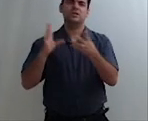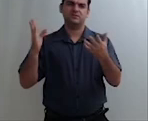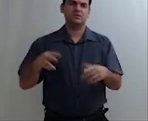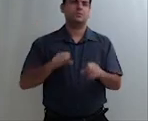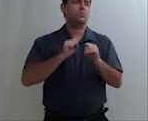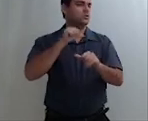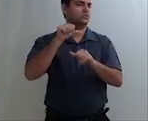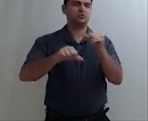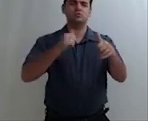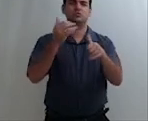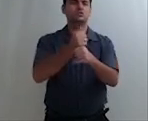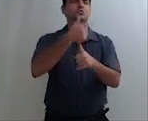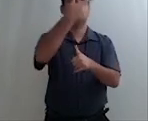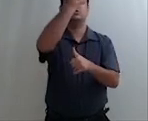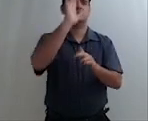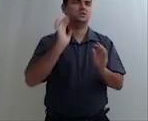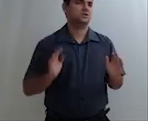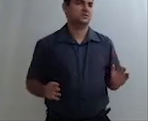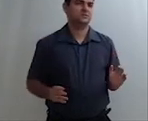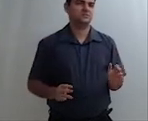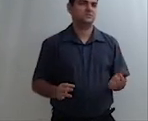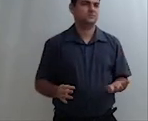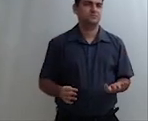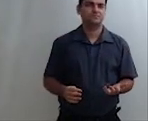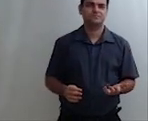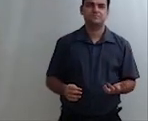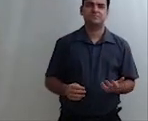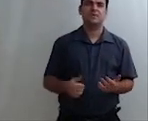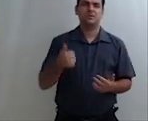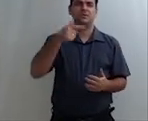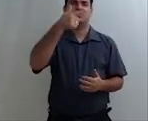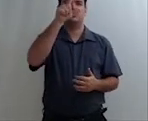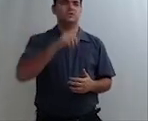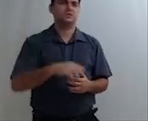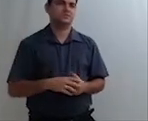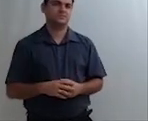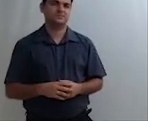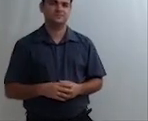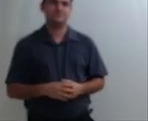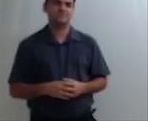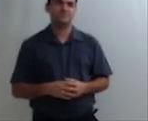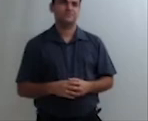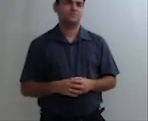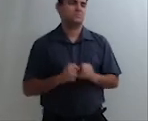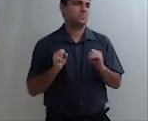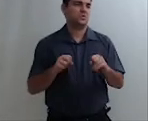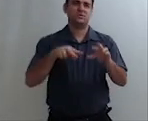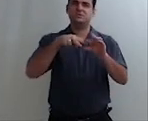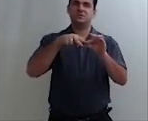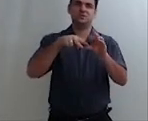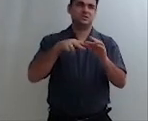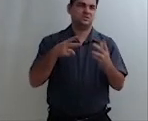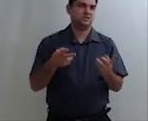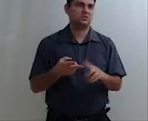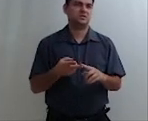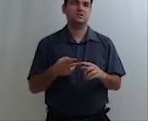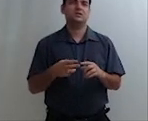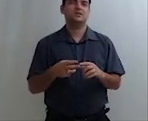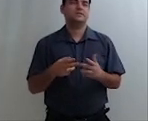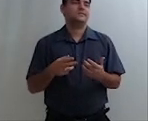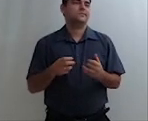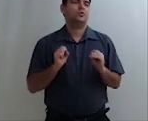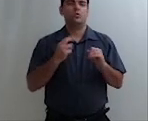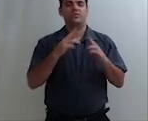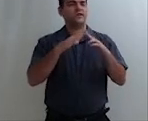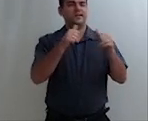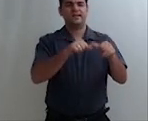esta ser facilmente substituída por medidas cautelares diversas da prisão como foi realizada no no no